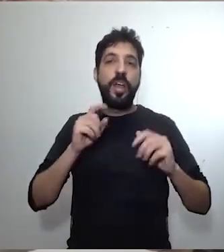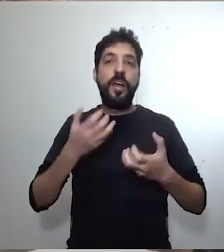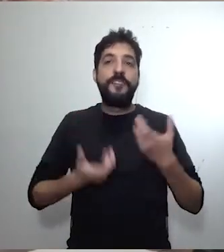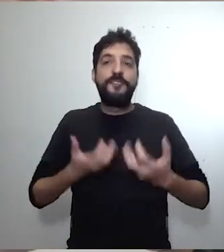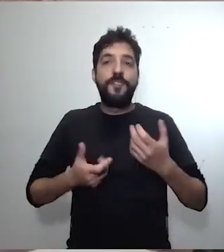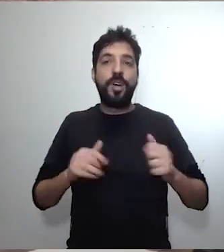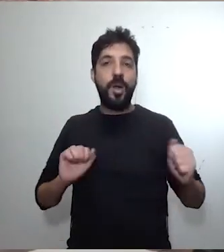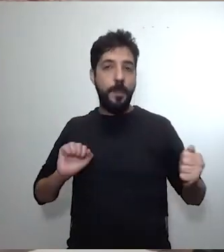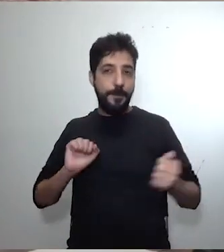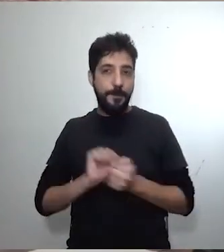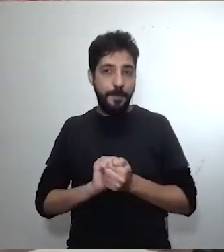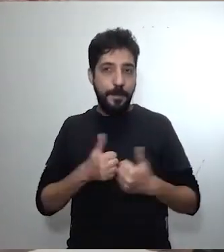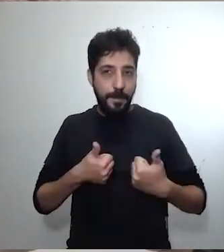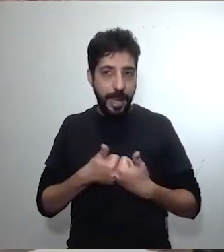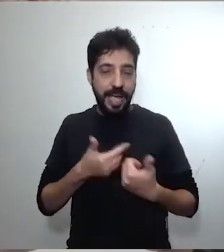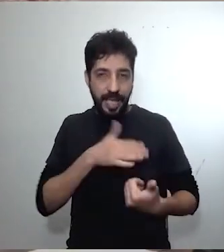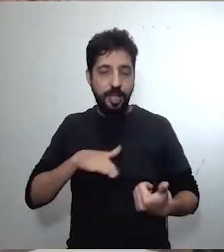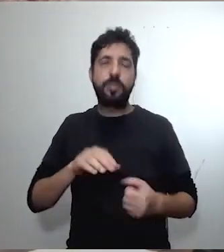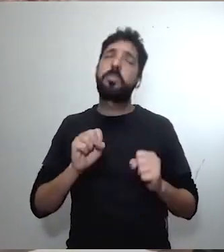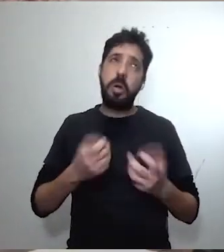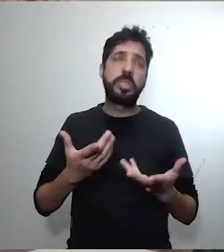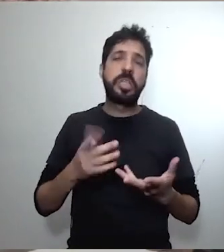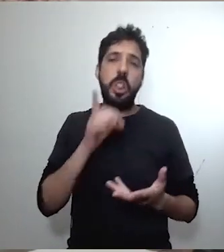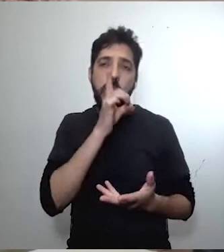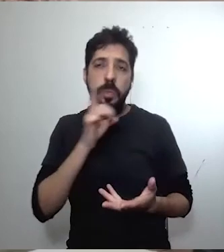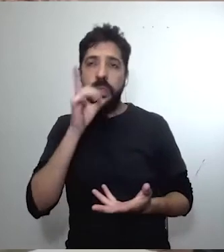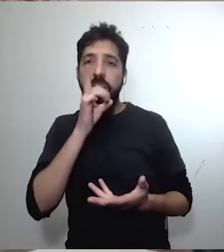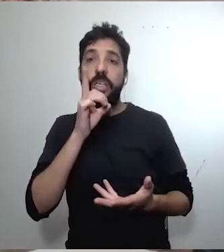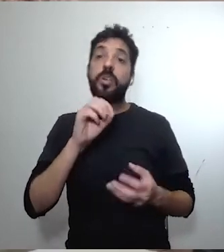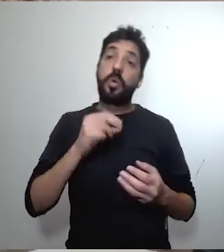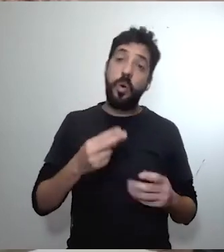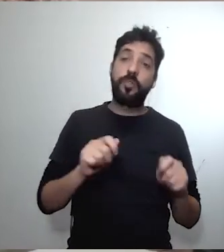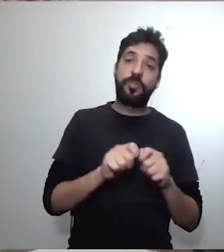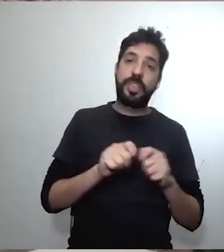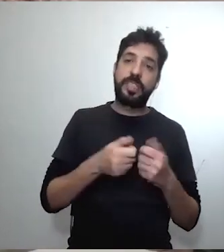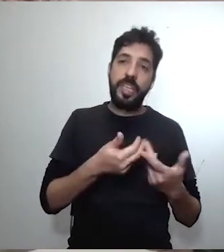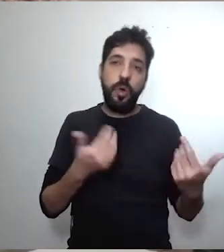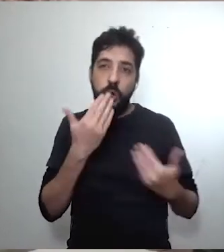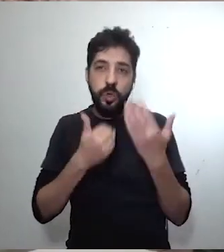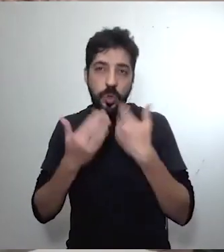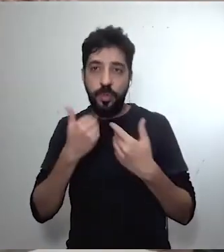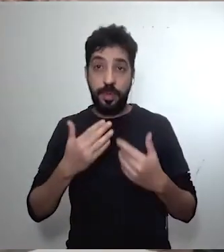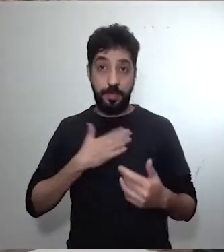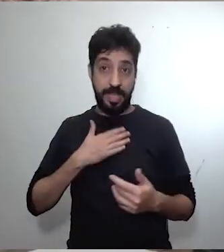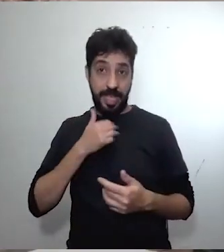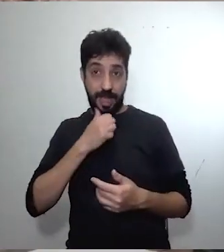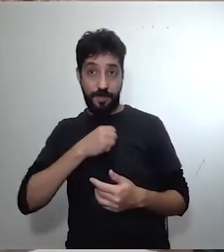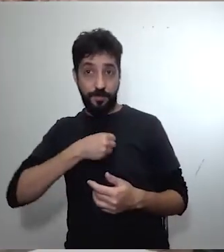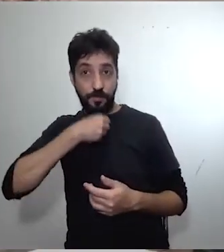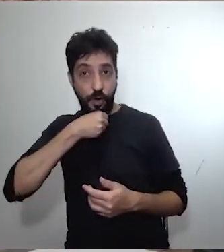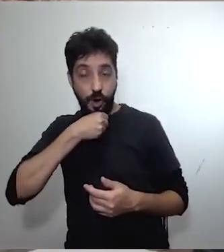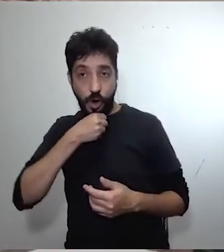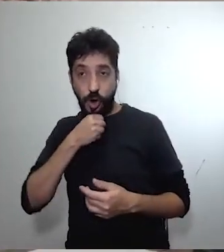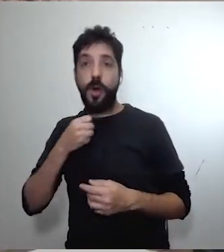quer seja para as refeições do dia a dia, no domingo, quer seja para fazer quitandas, né? A minha avó, ela trouxe esse hábito para